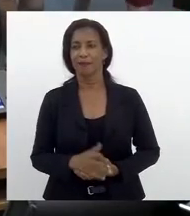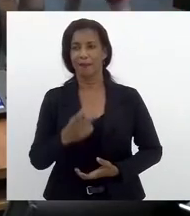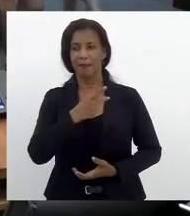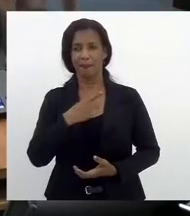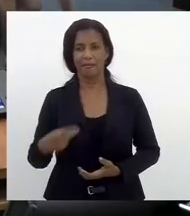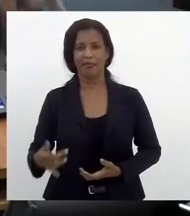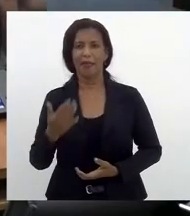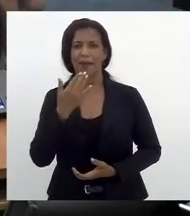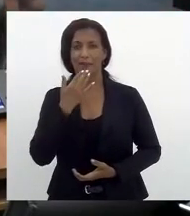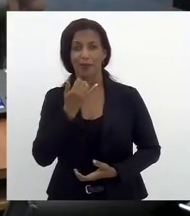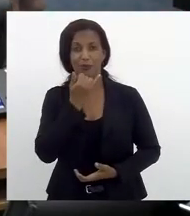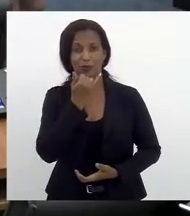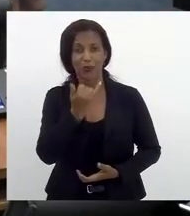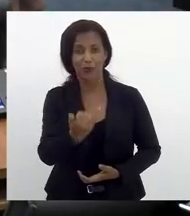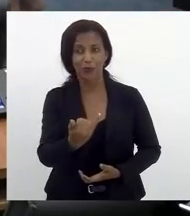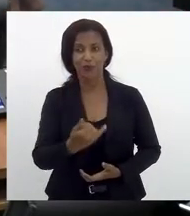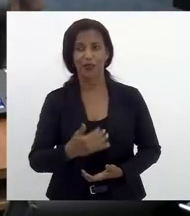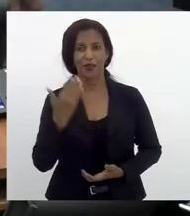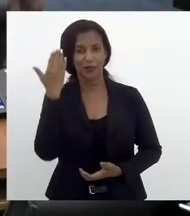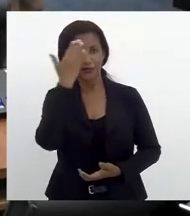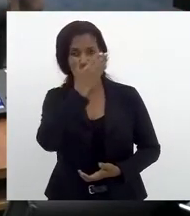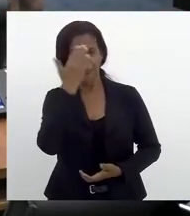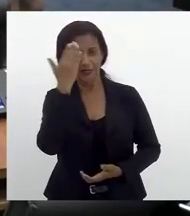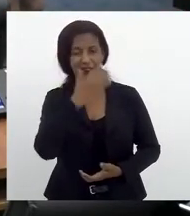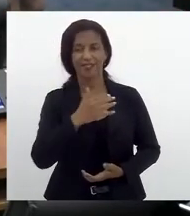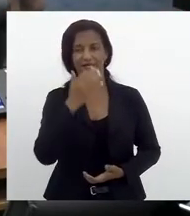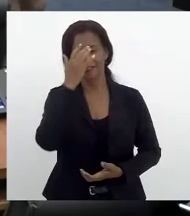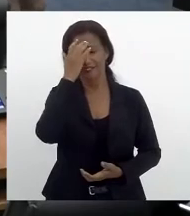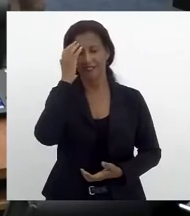Presidência, pede desculpa a Vossa Excelência.